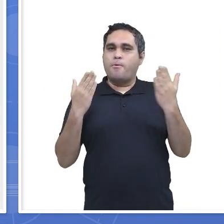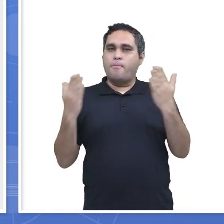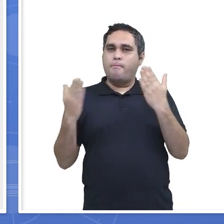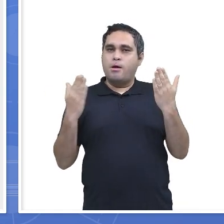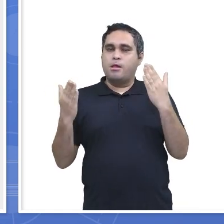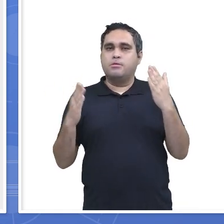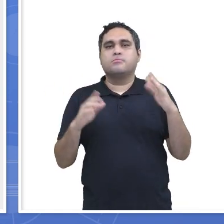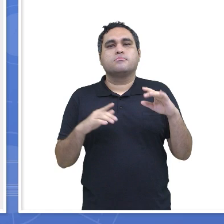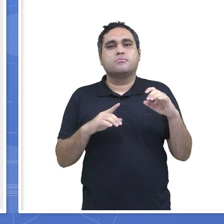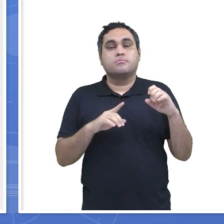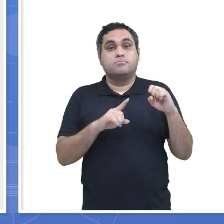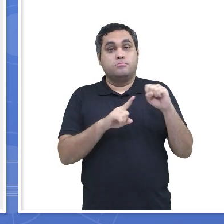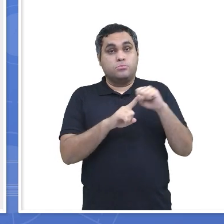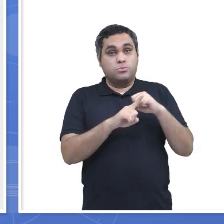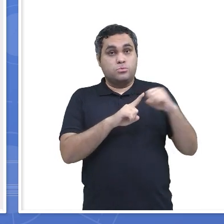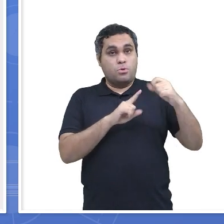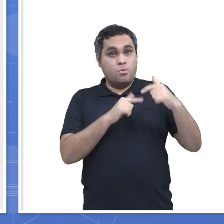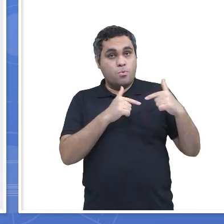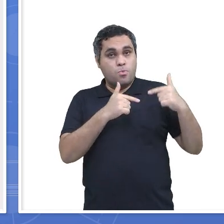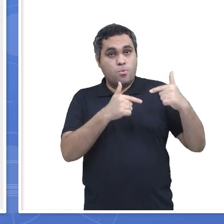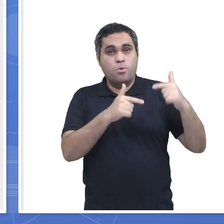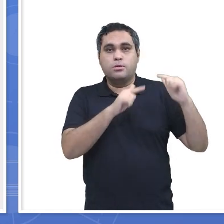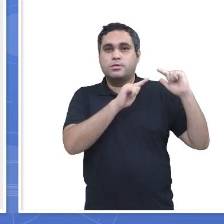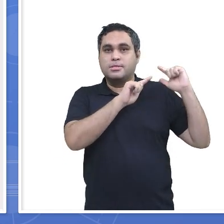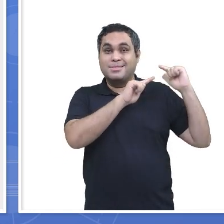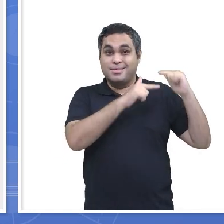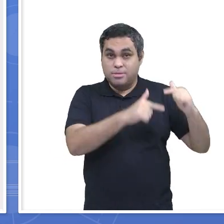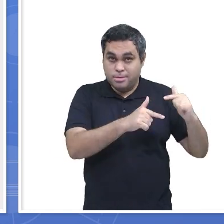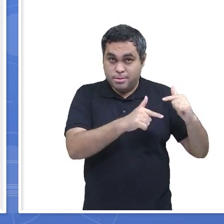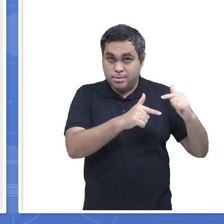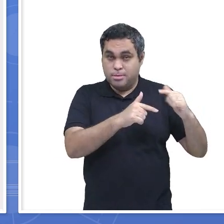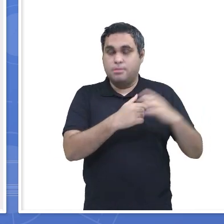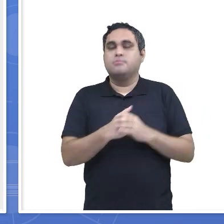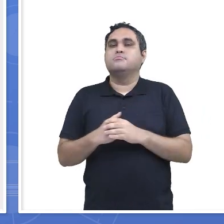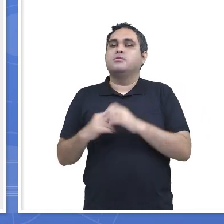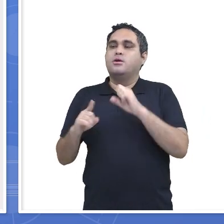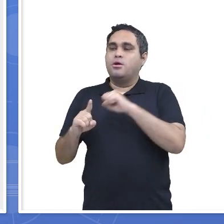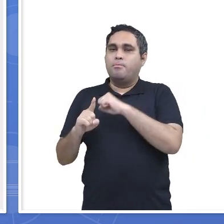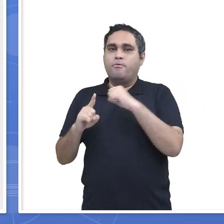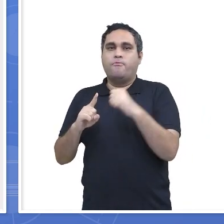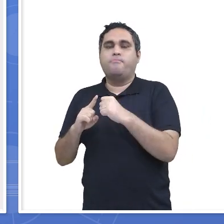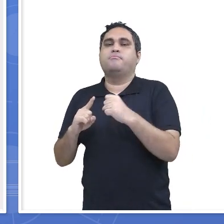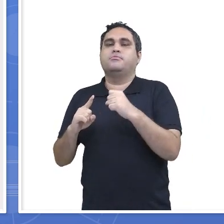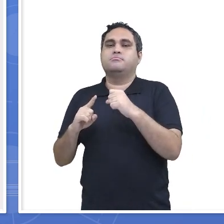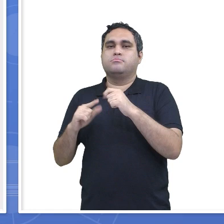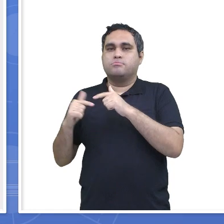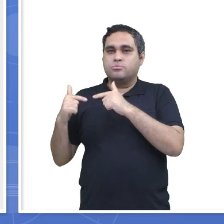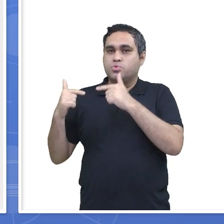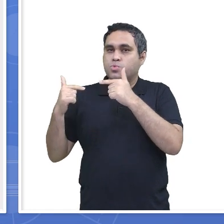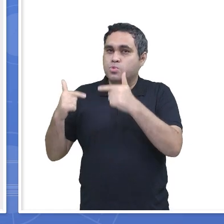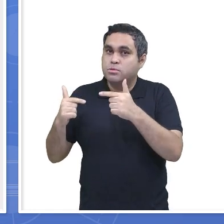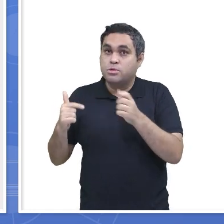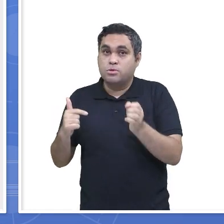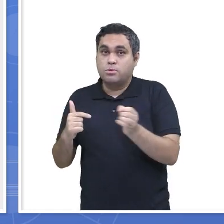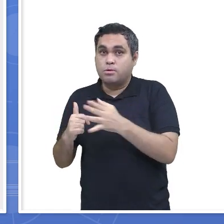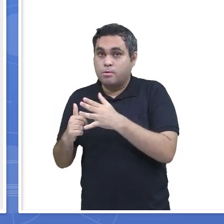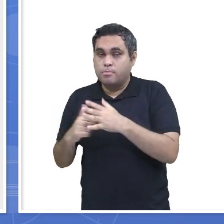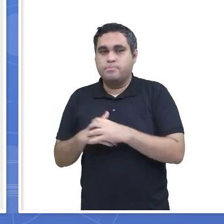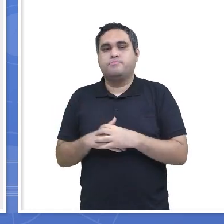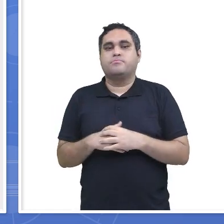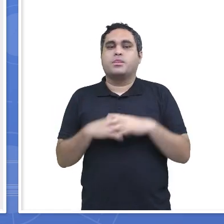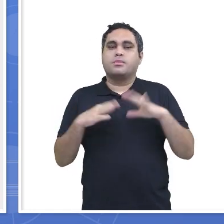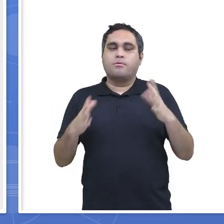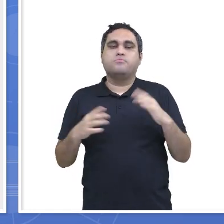movimentos sociais tradicionais e os movimentos sociais contemporâneos, certo? Os